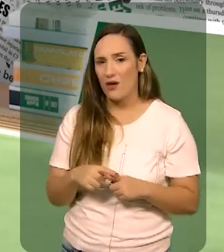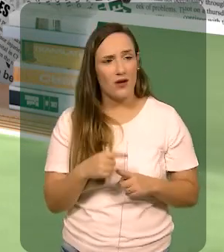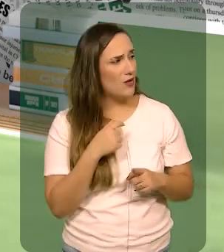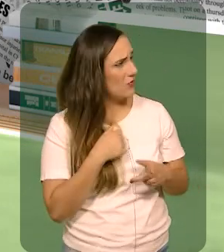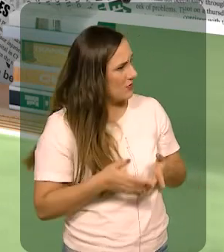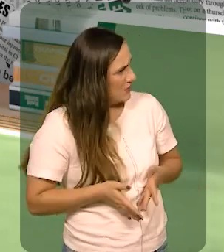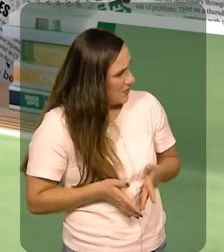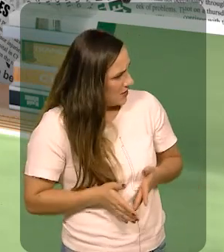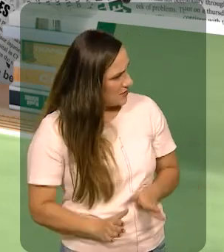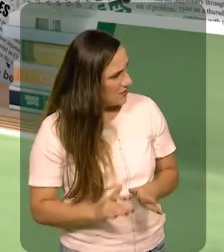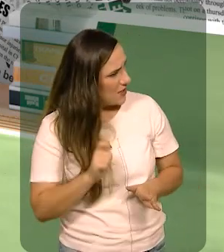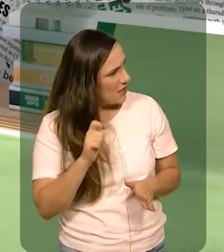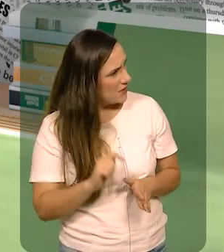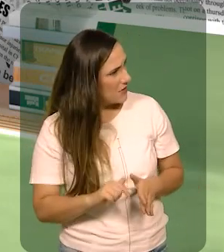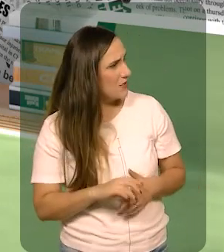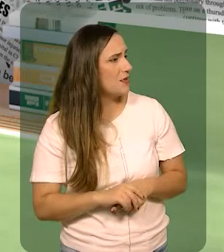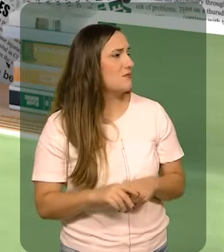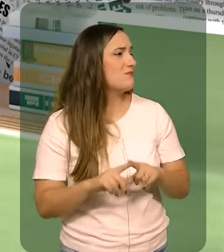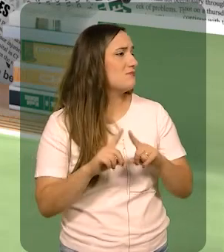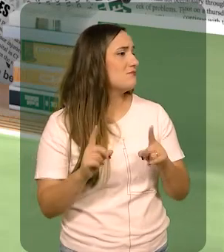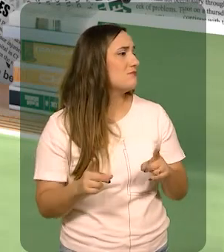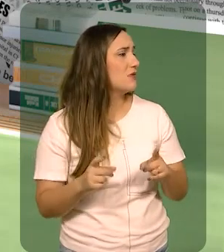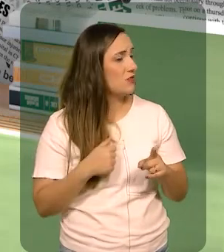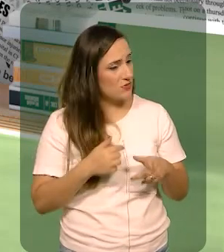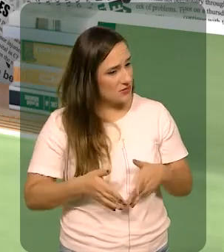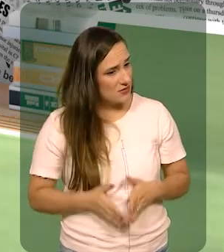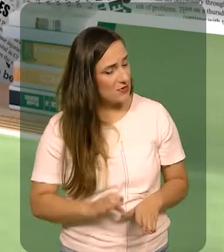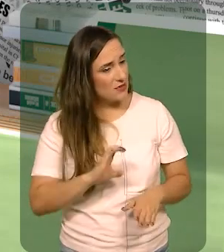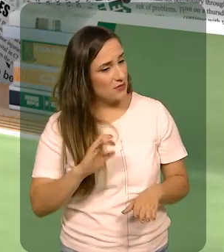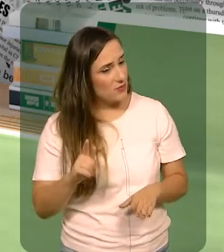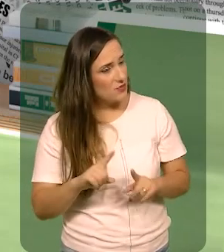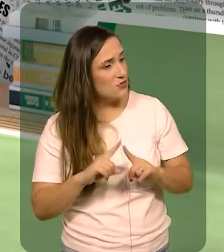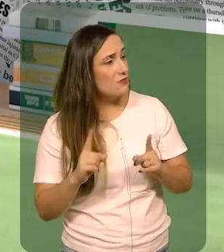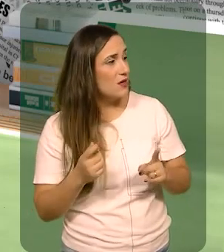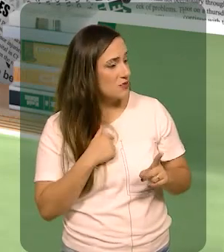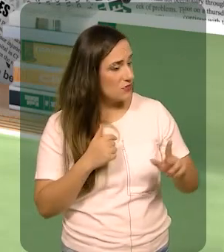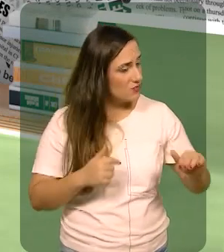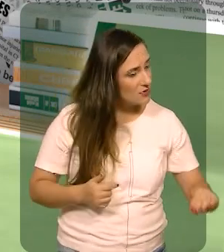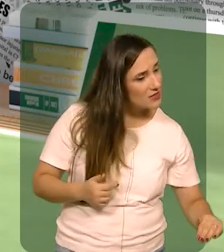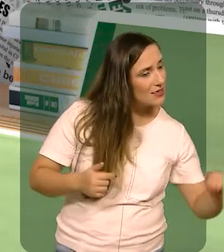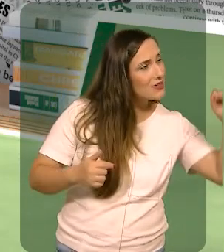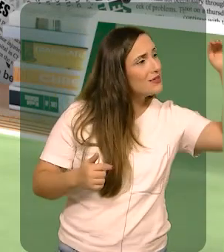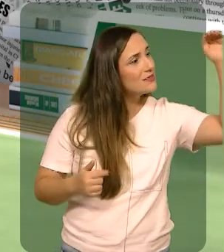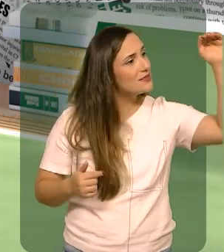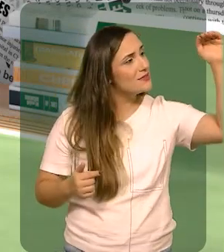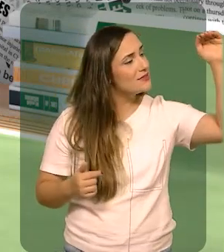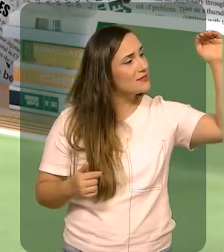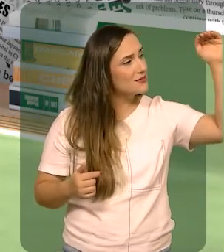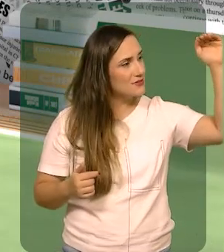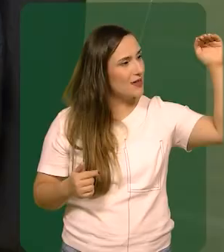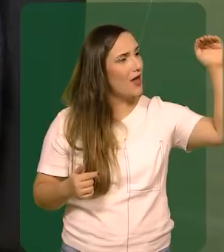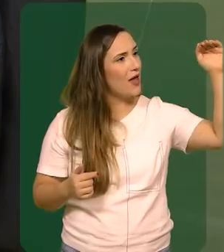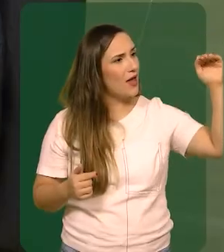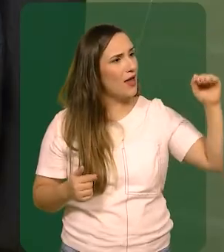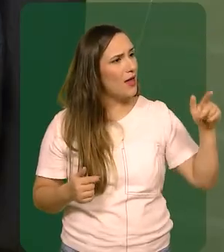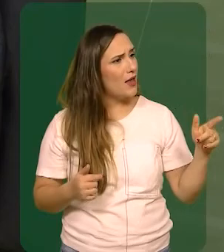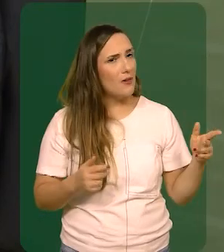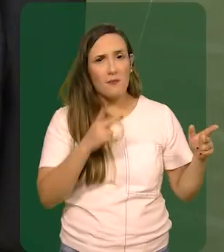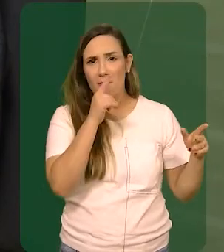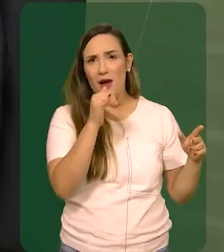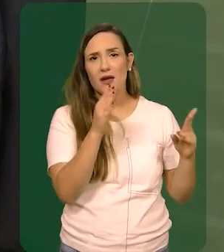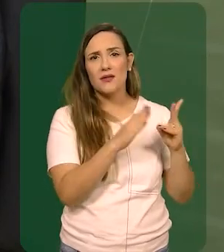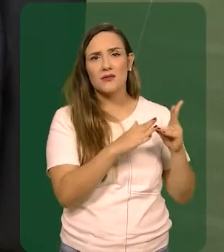que eu nasci aqui, meu pai é indígena, mas eu nasci em Campo Grande. Mas o que isso tem? O